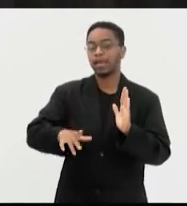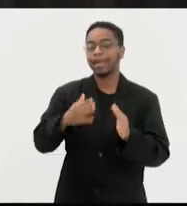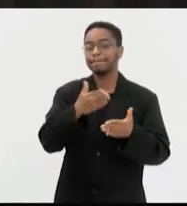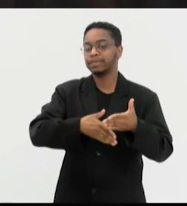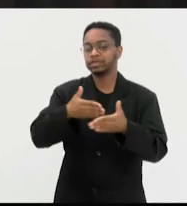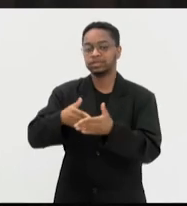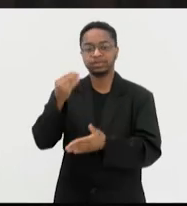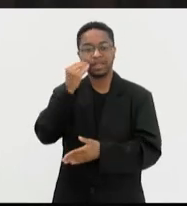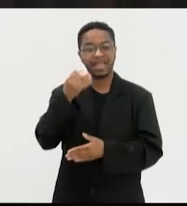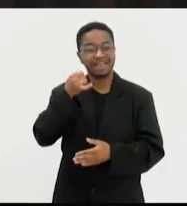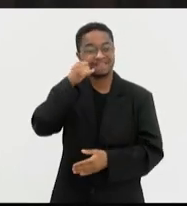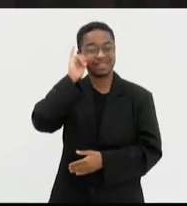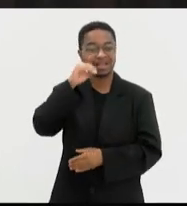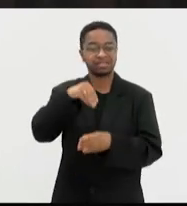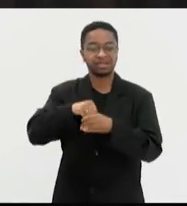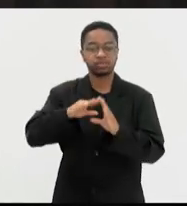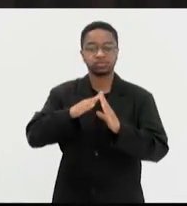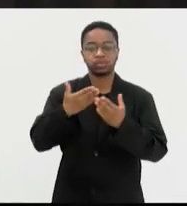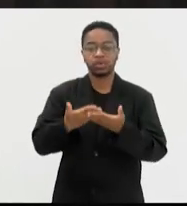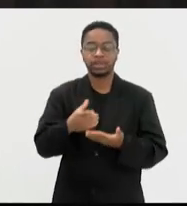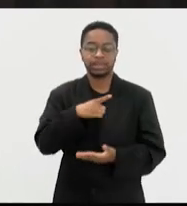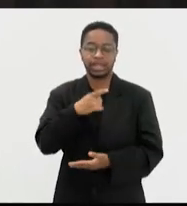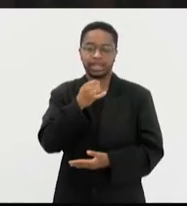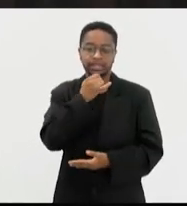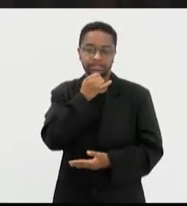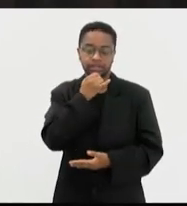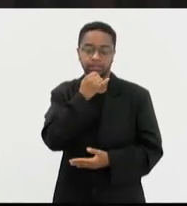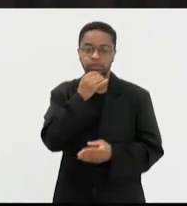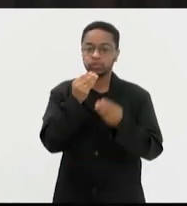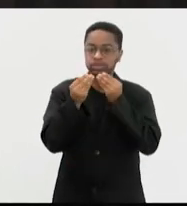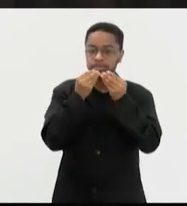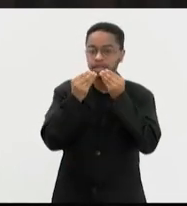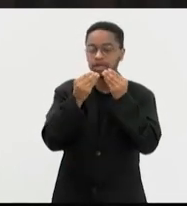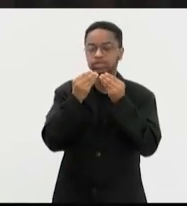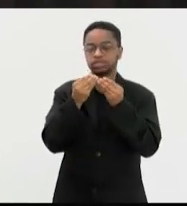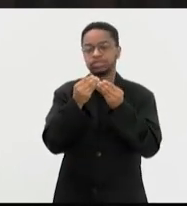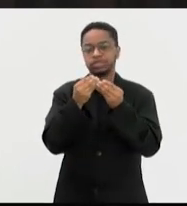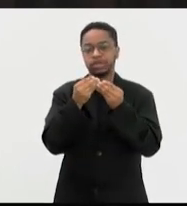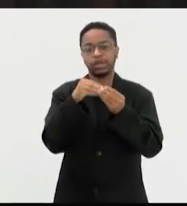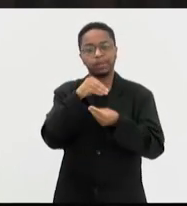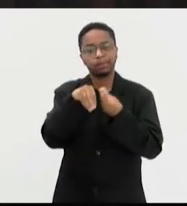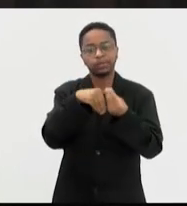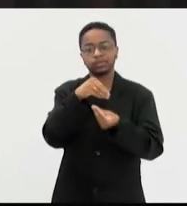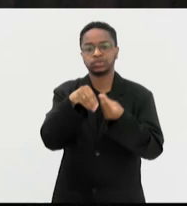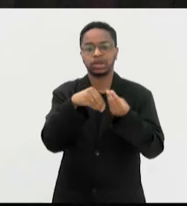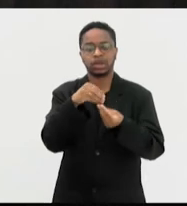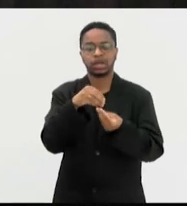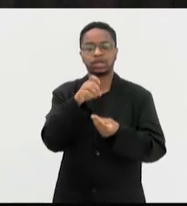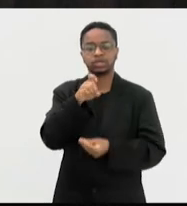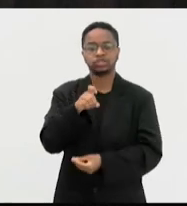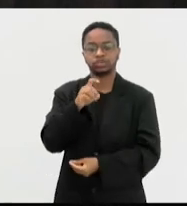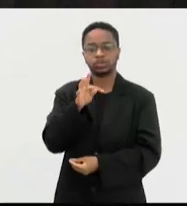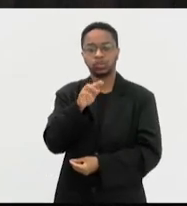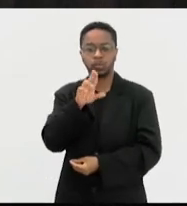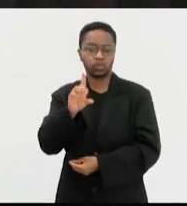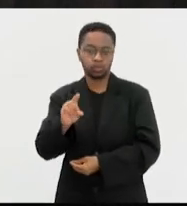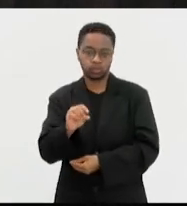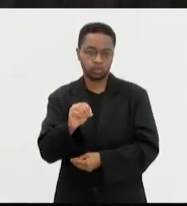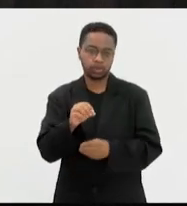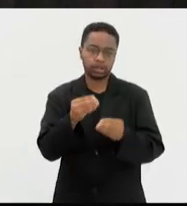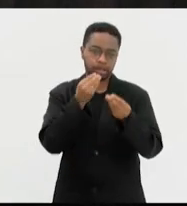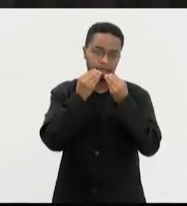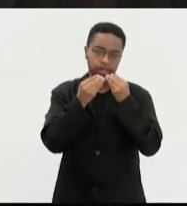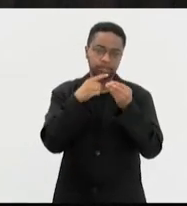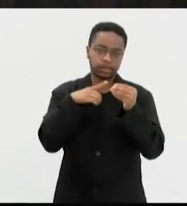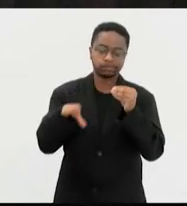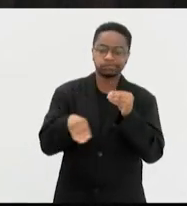nas escolas né tivesse salgadinho xbg Hambúrger né X tudo tudo que é incremento né de vamos dizer assim